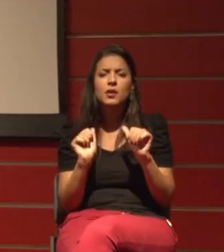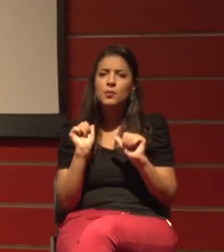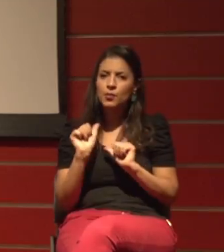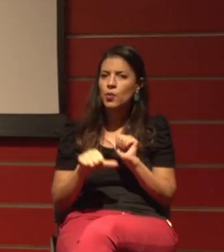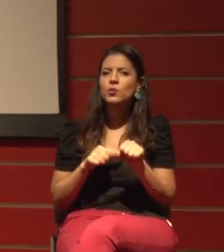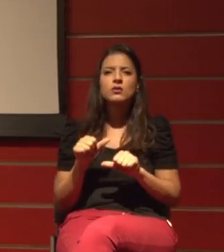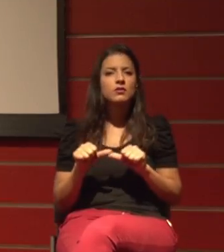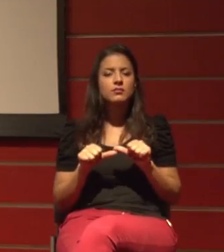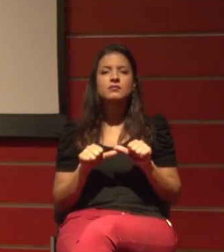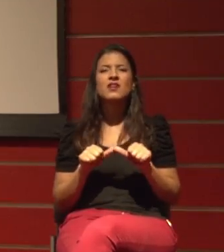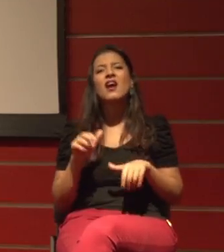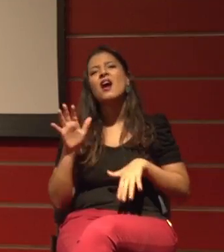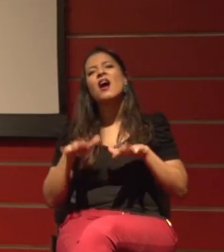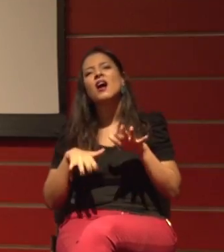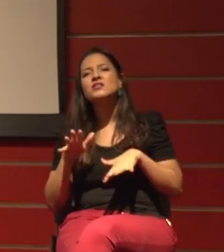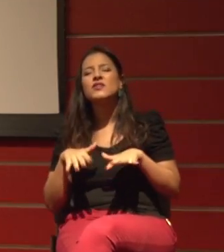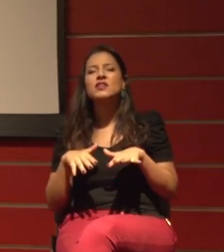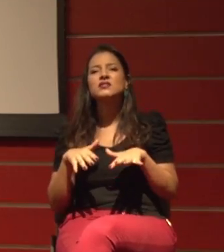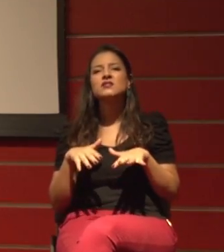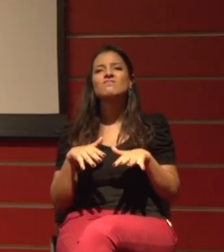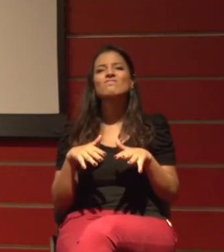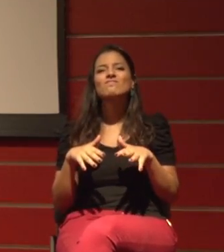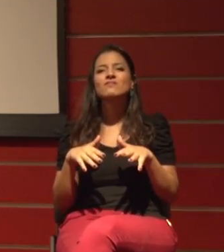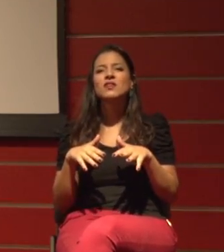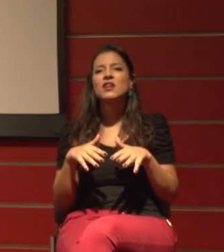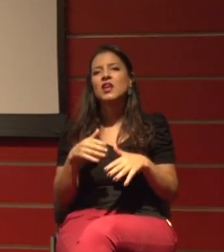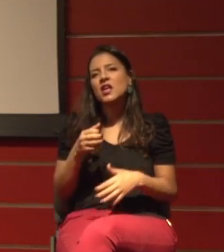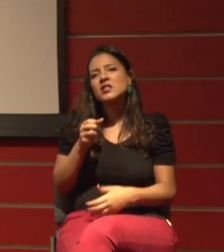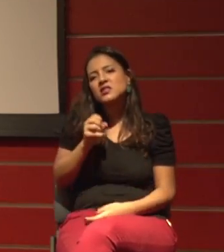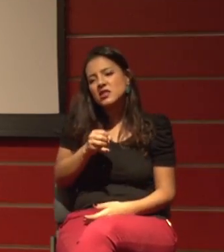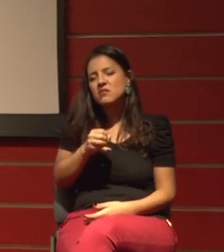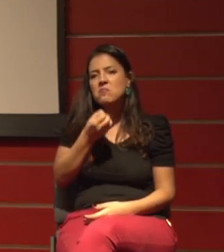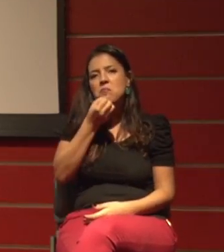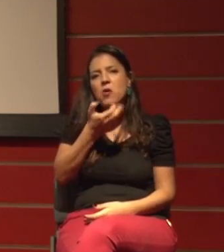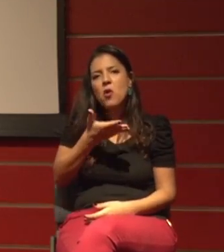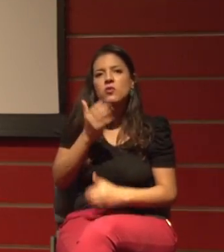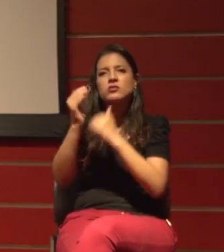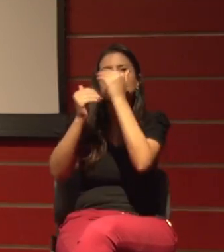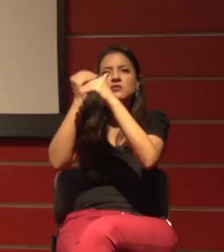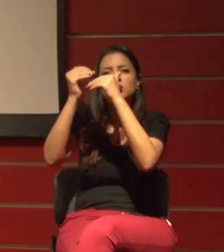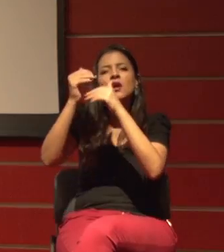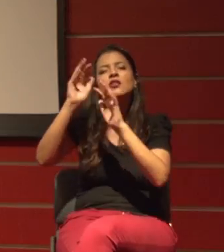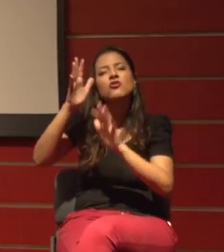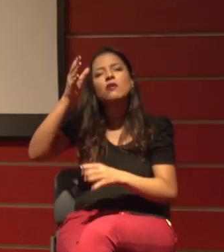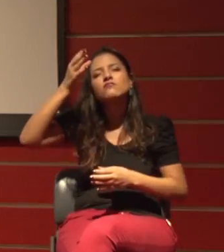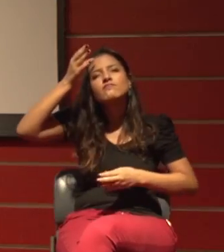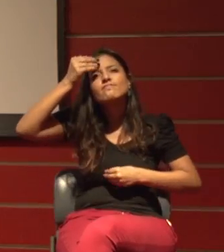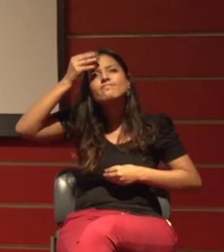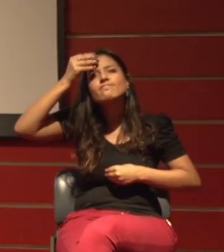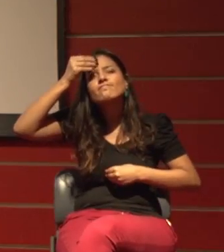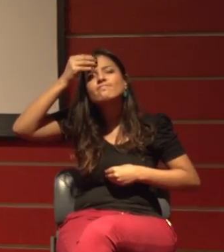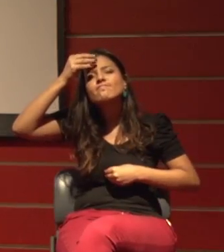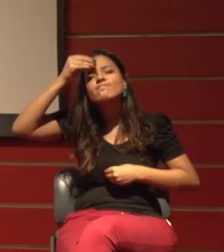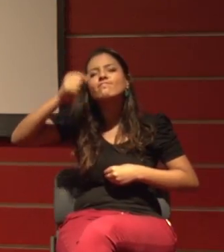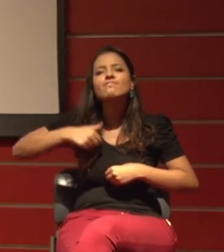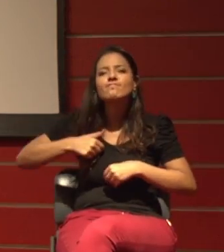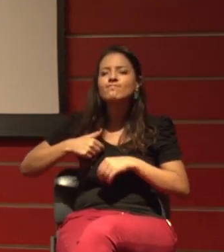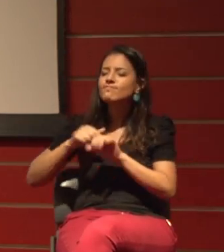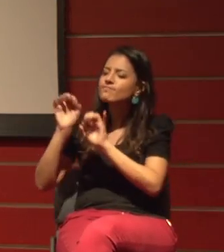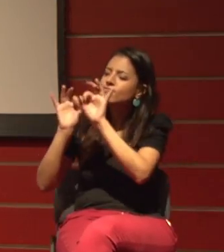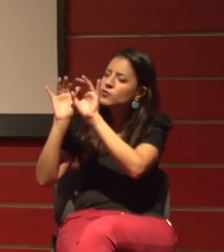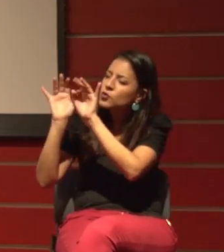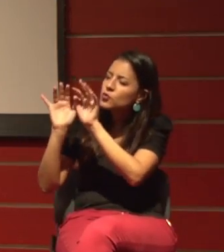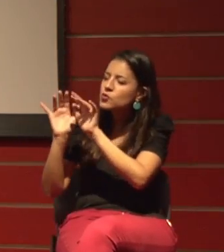bastante às vezes muda bastante quando você desenvolve bem o personagem ele ele acaba meio que trabalhando